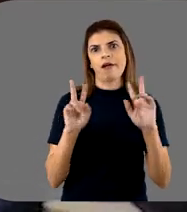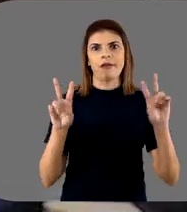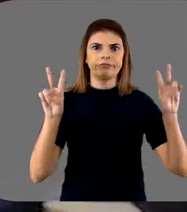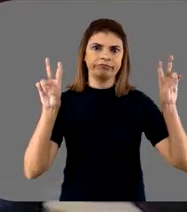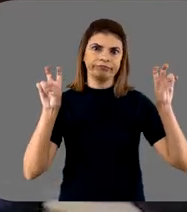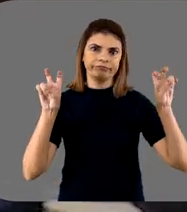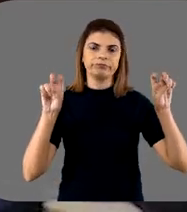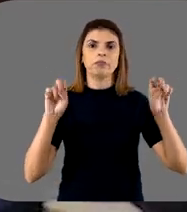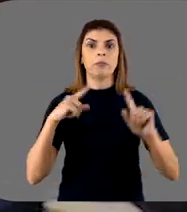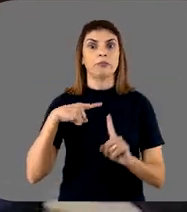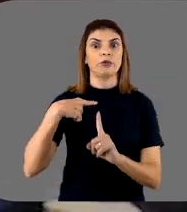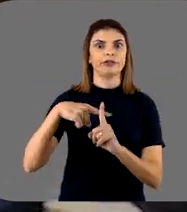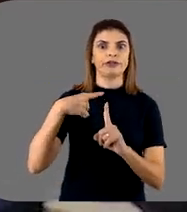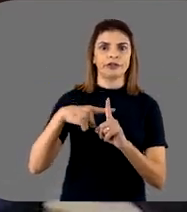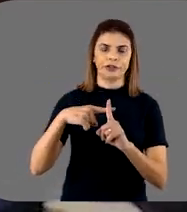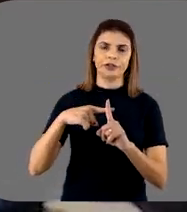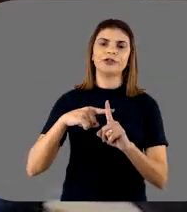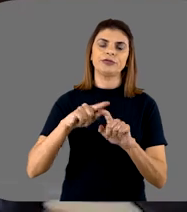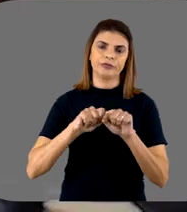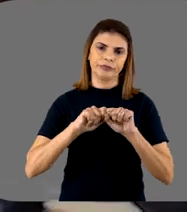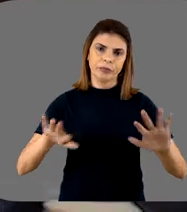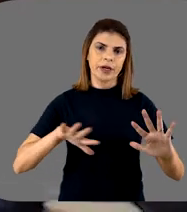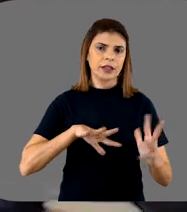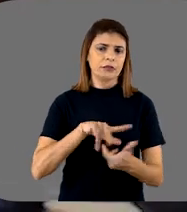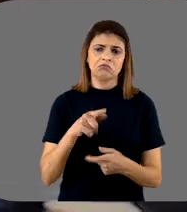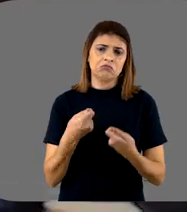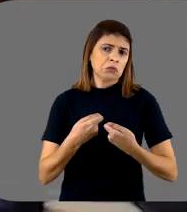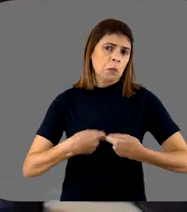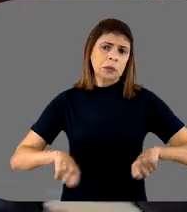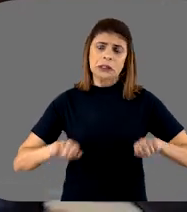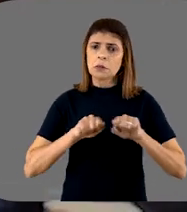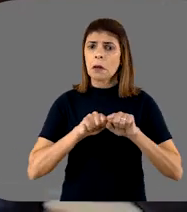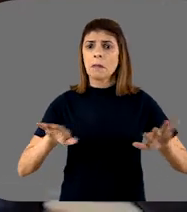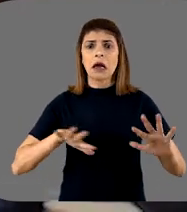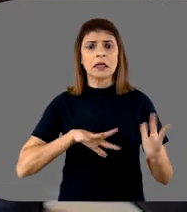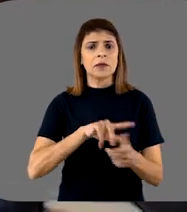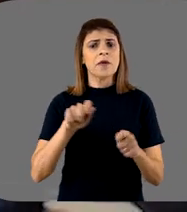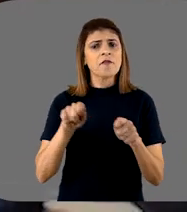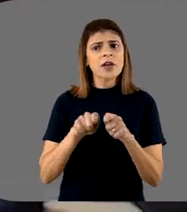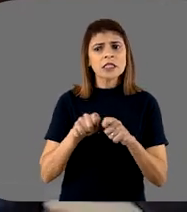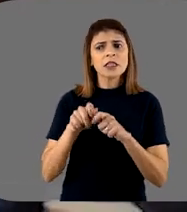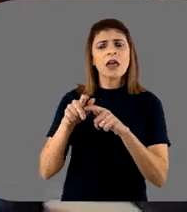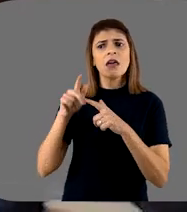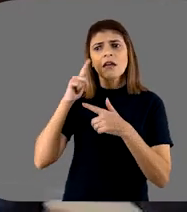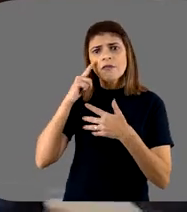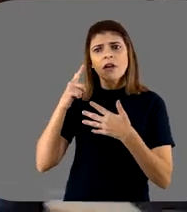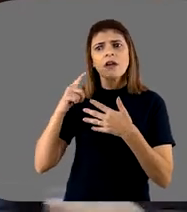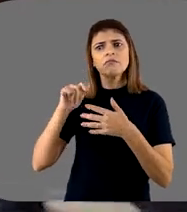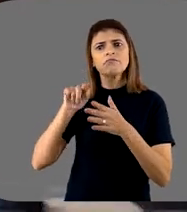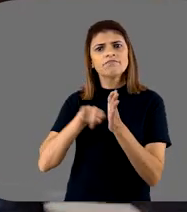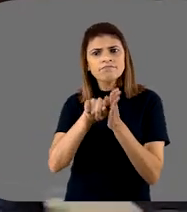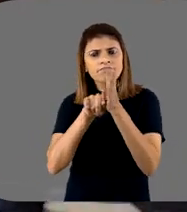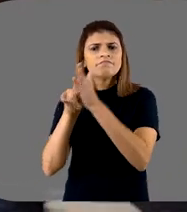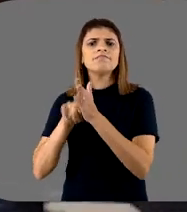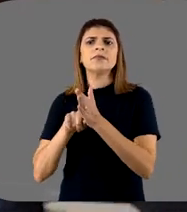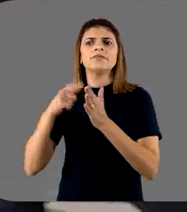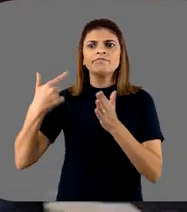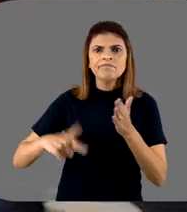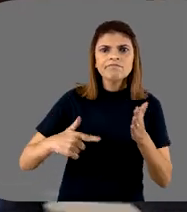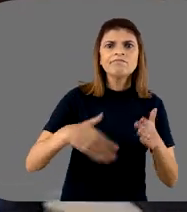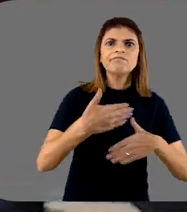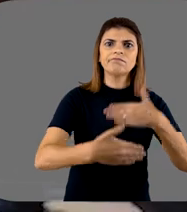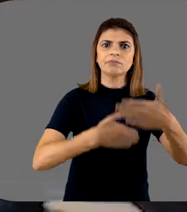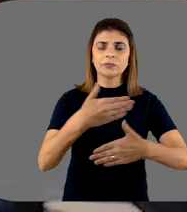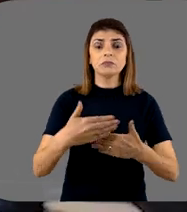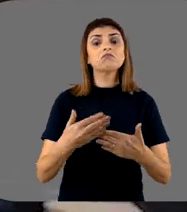desta pandemia né Eh a gente não precisava de uma pandemia para que a gente pudesse fazer revisões e tal mas de fato a gente teve que